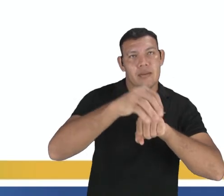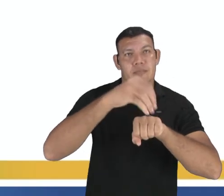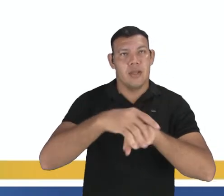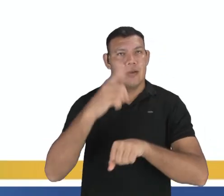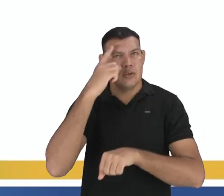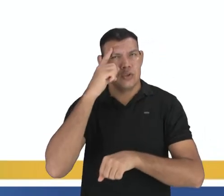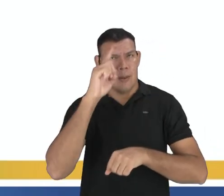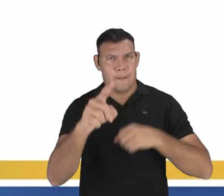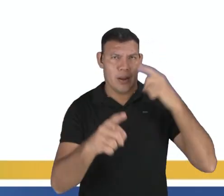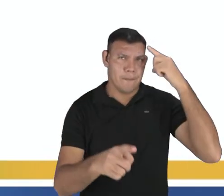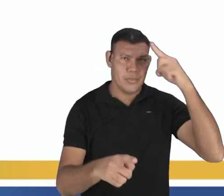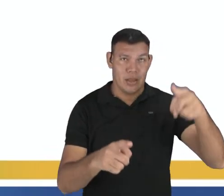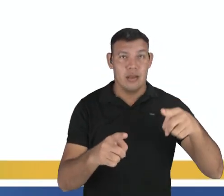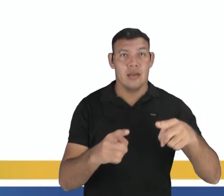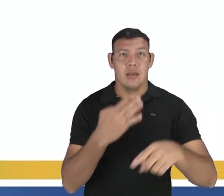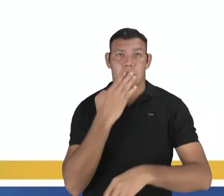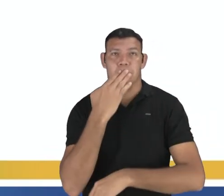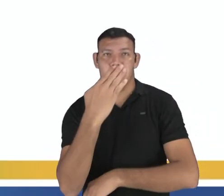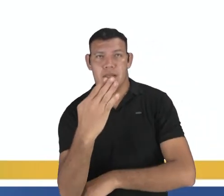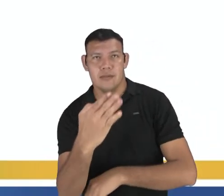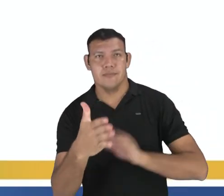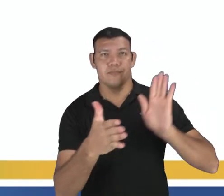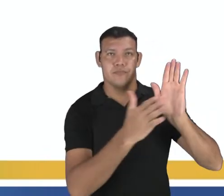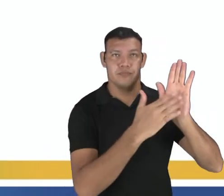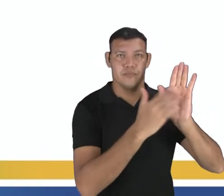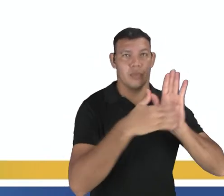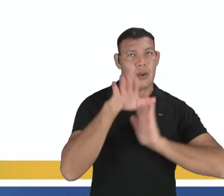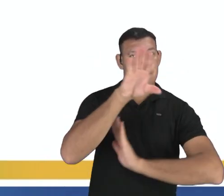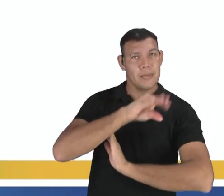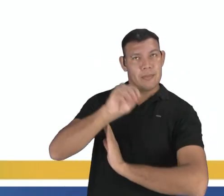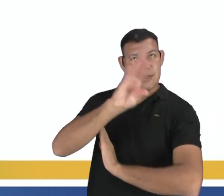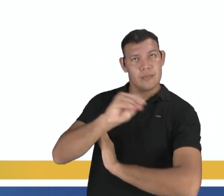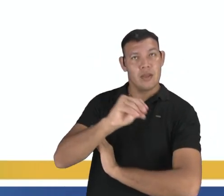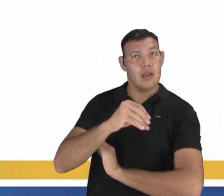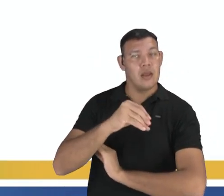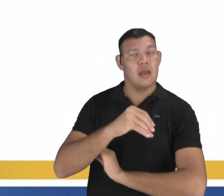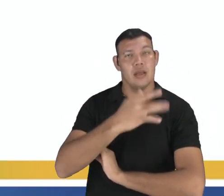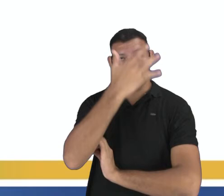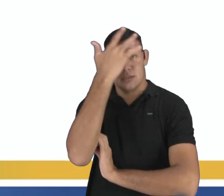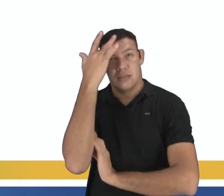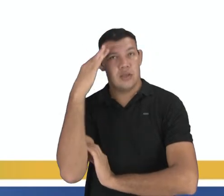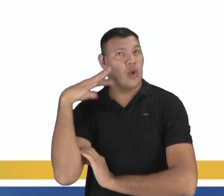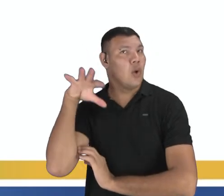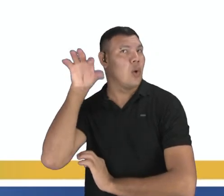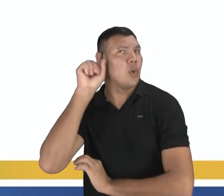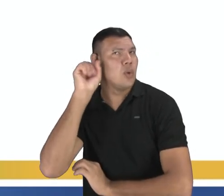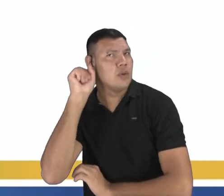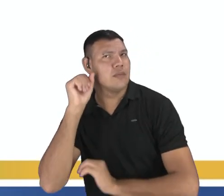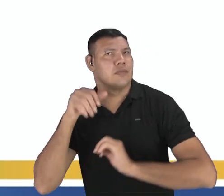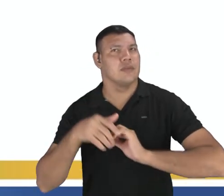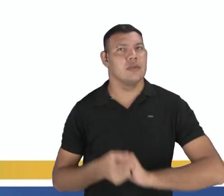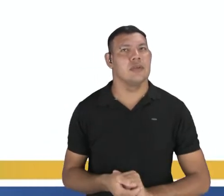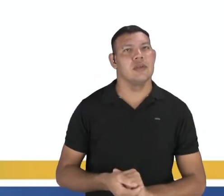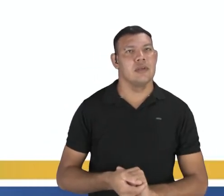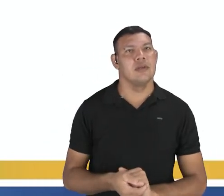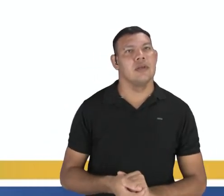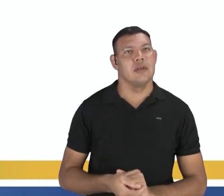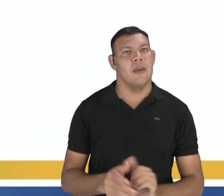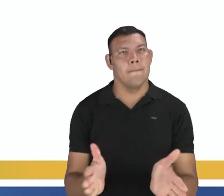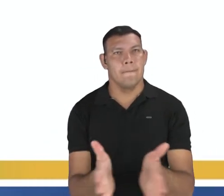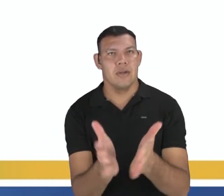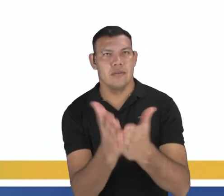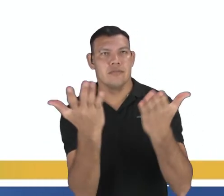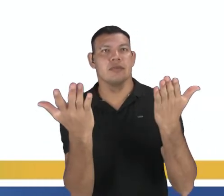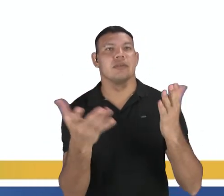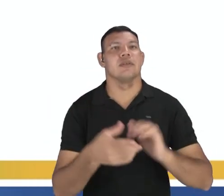o receptor é estimulado a expressar uma reação diante de uma mensagem. Que função é essa?